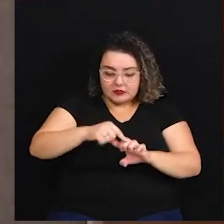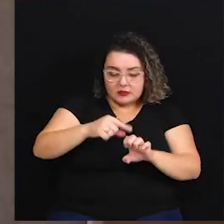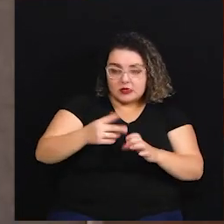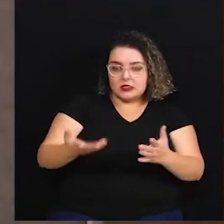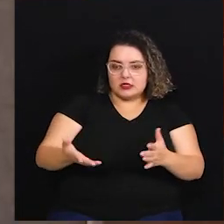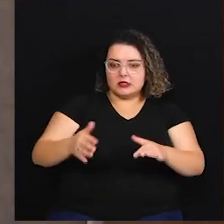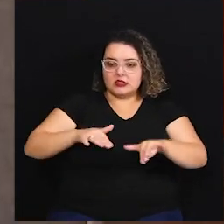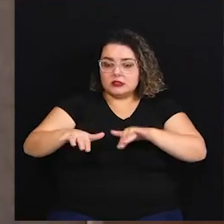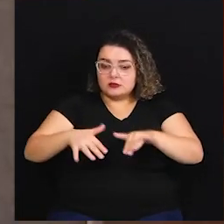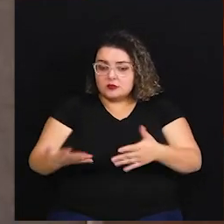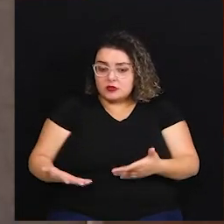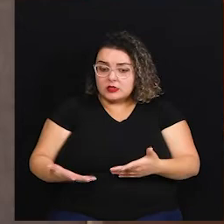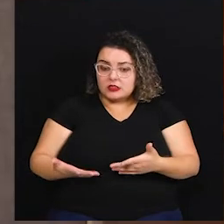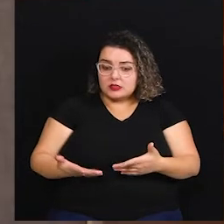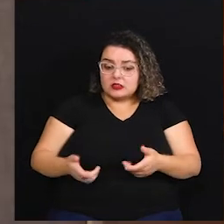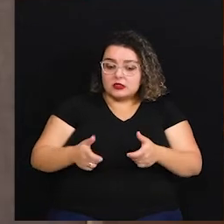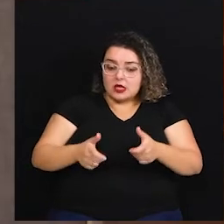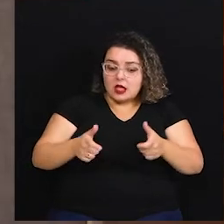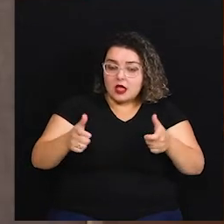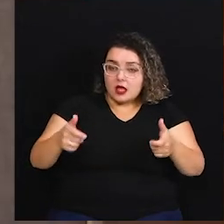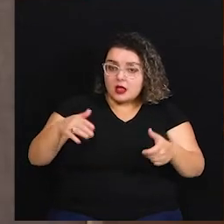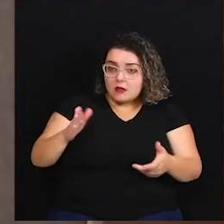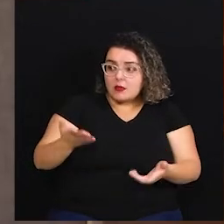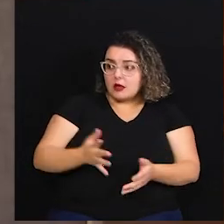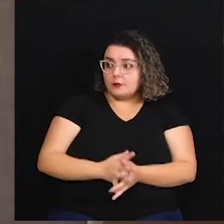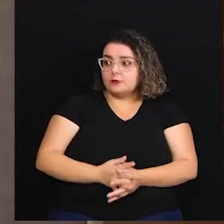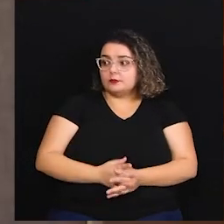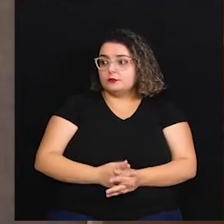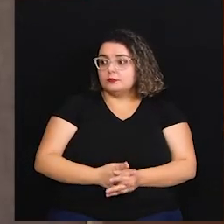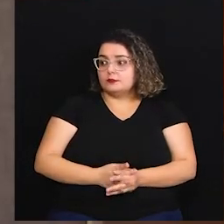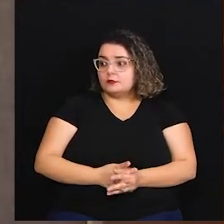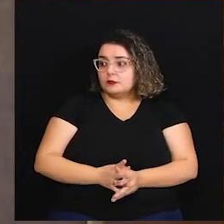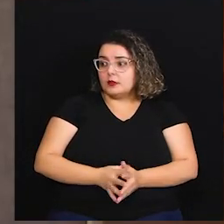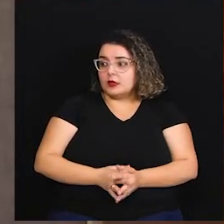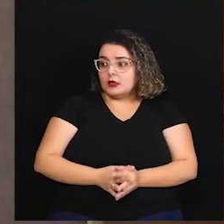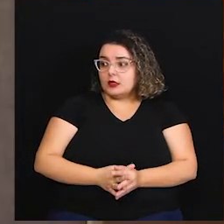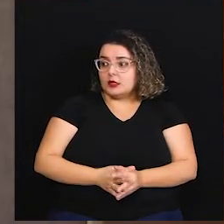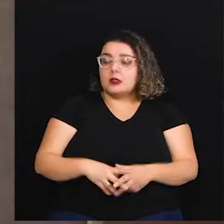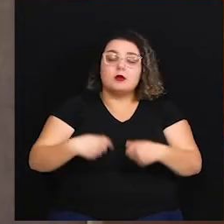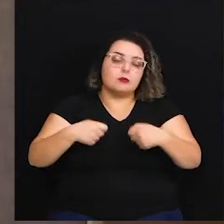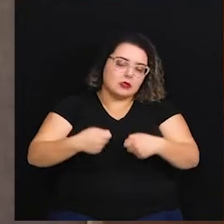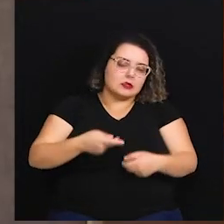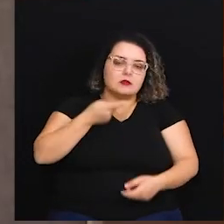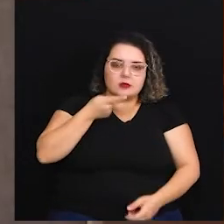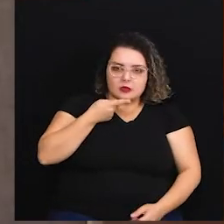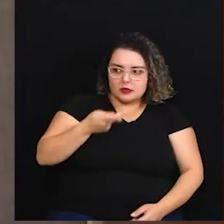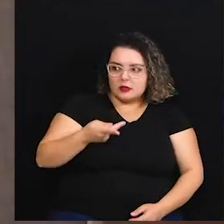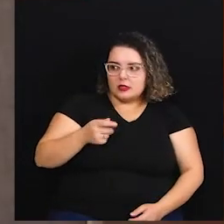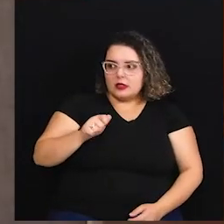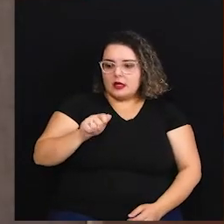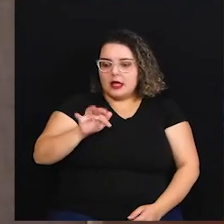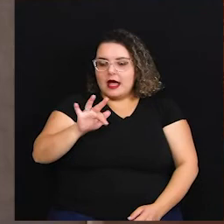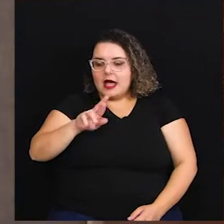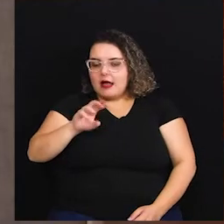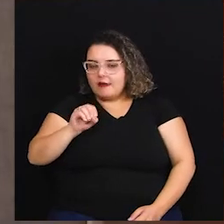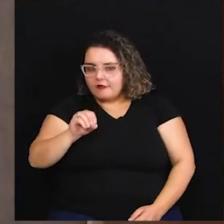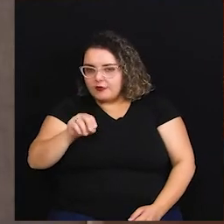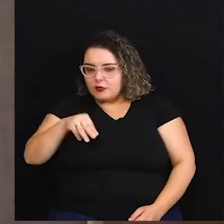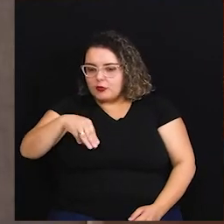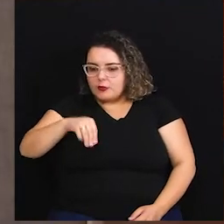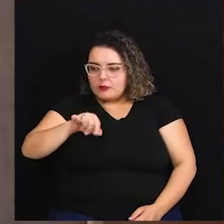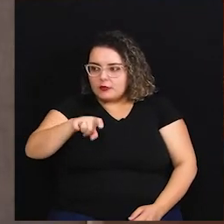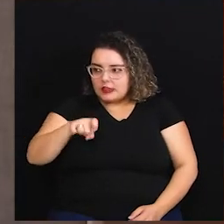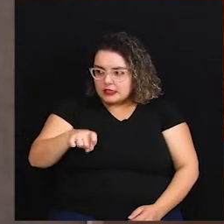vê empreendedora e nesse movimento que cada vez cresce mais. Sim. Olha, eu não posso também deixar de falar da